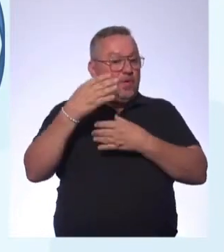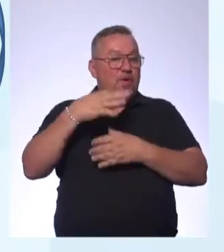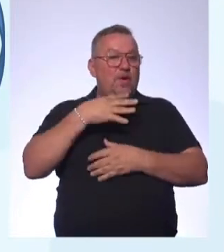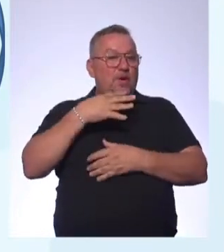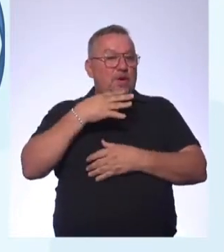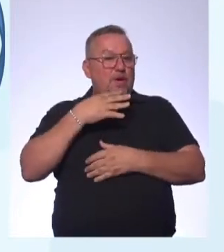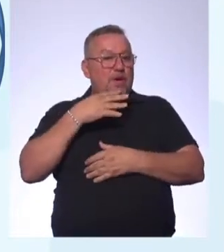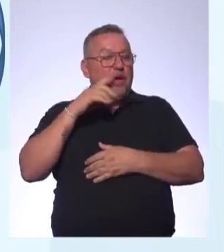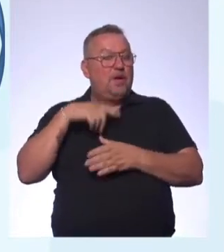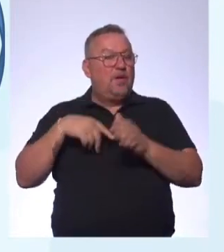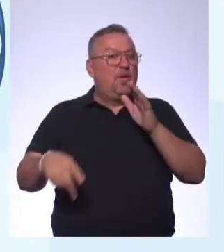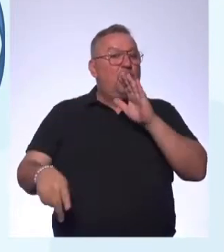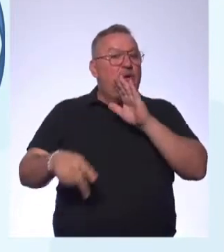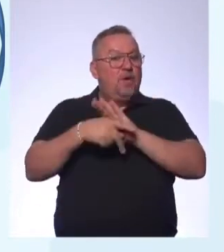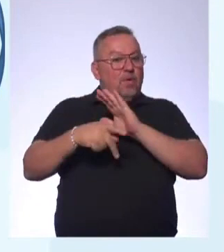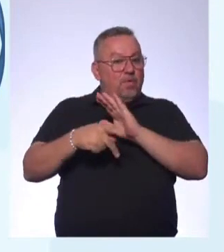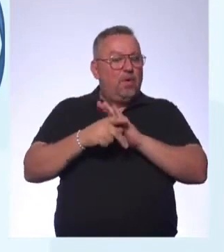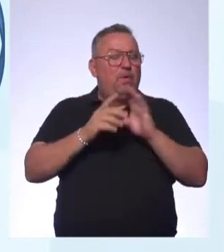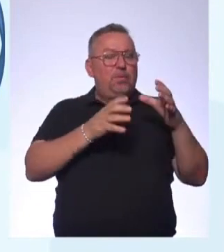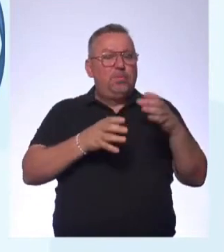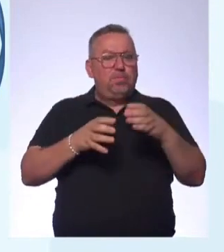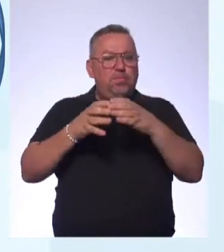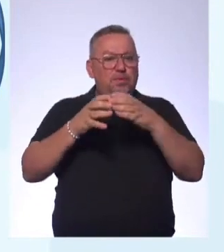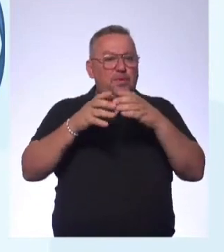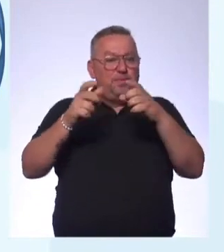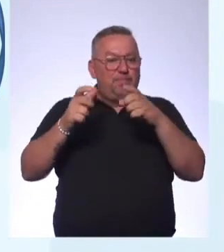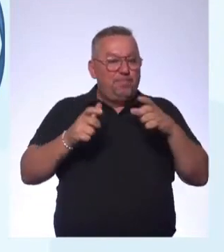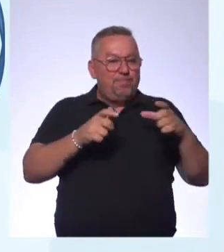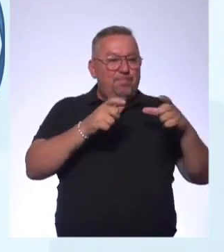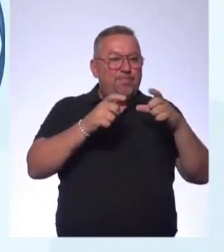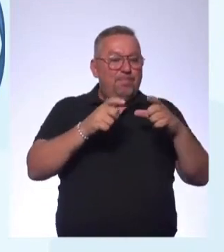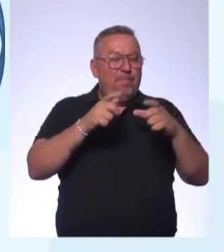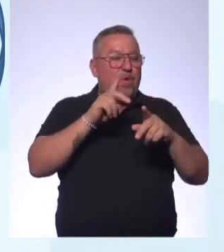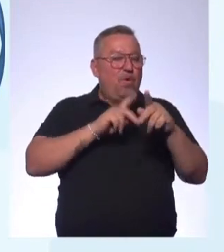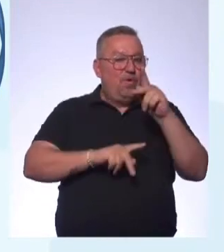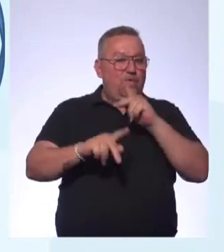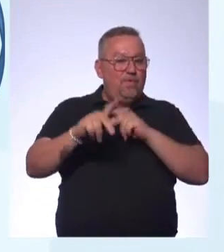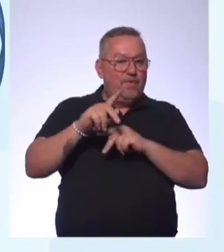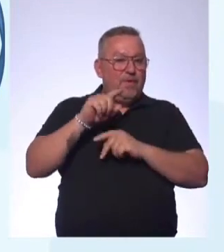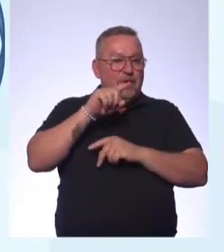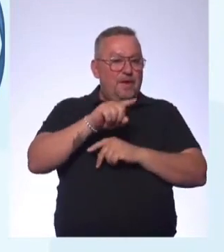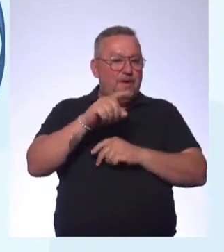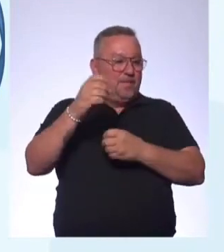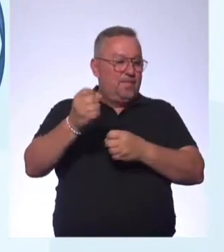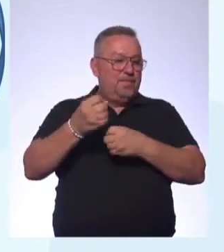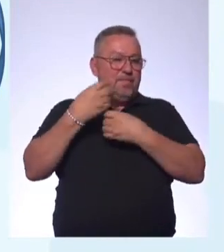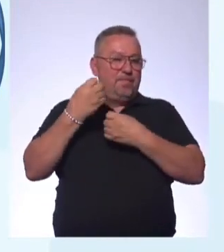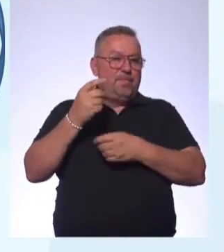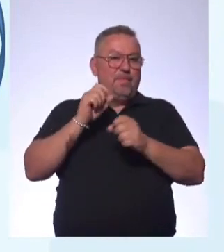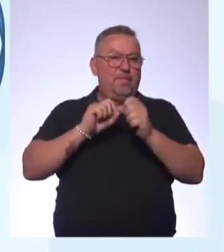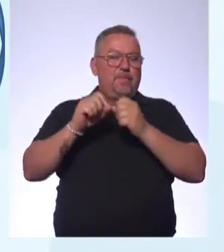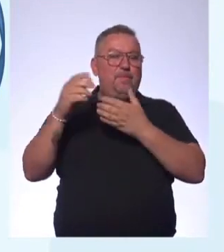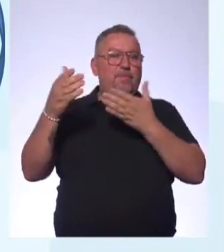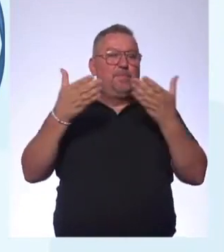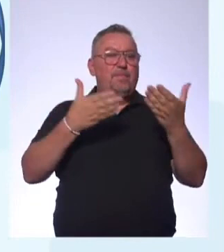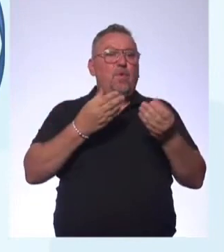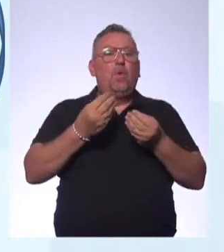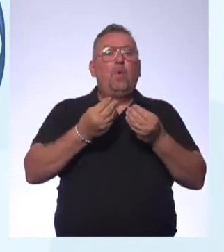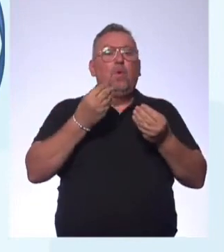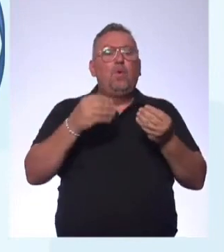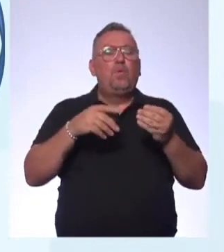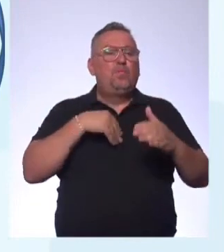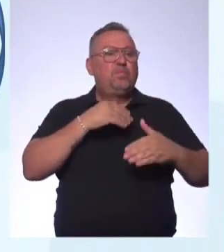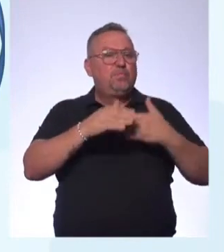conhecimentos que são próprios de um determinado território, de um determinado povo. Esses ensinamentos eles são transmitidos através do